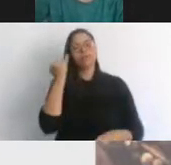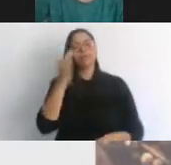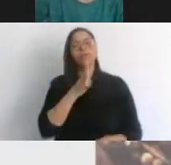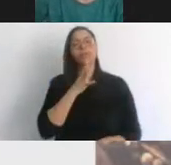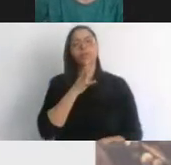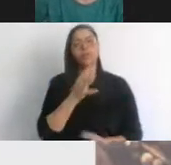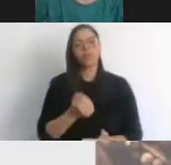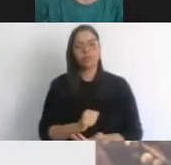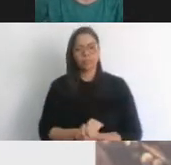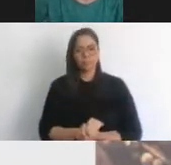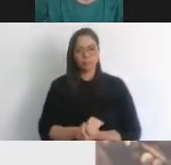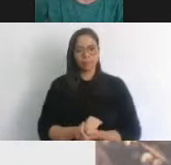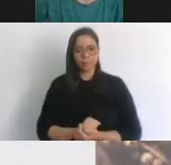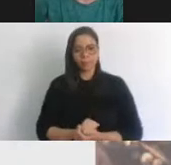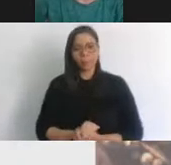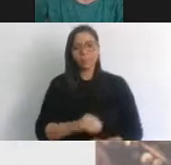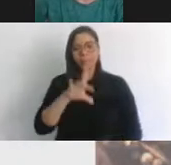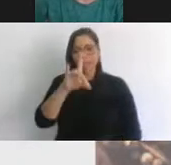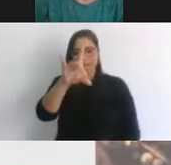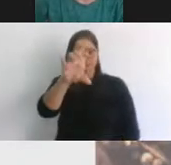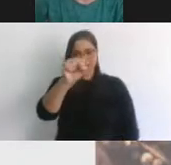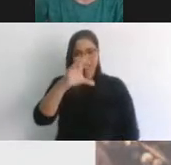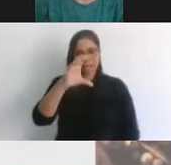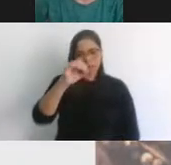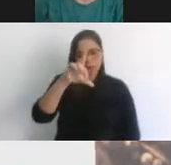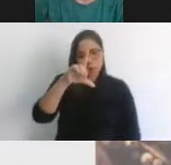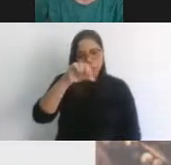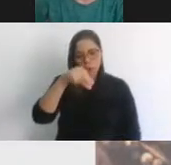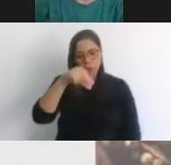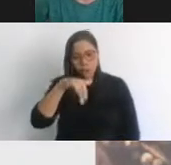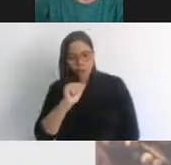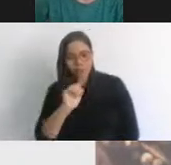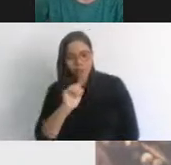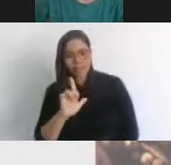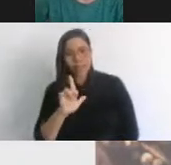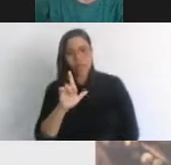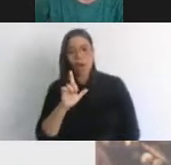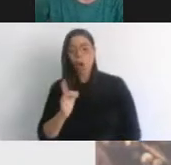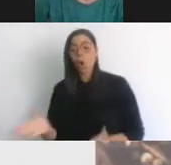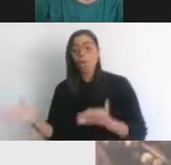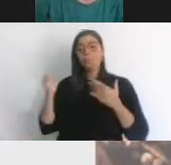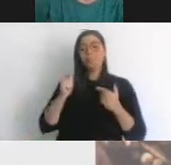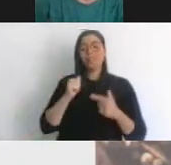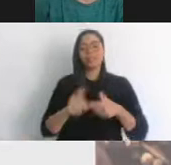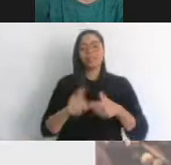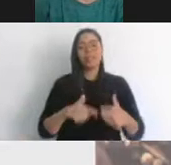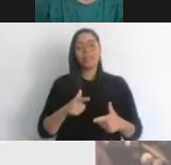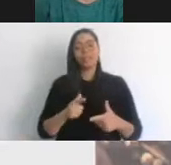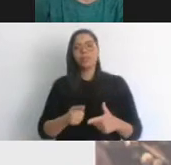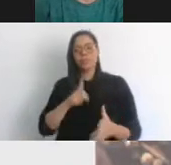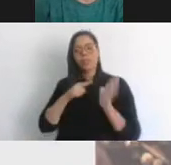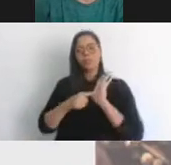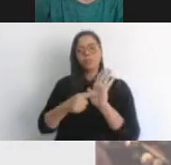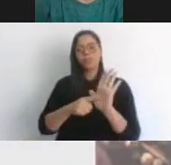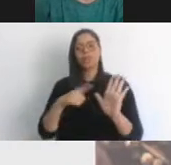muito muito top 10 Colonial 10 Colonial bem na tentativa de mostrar que nós